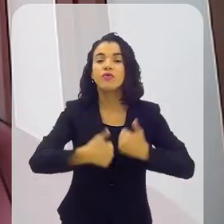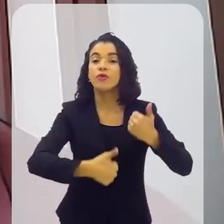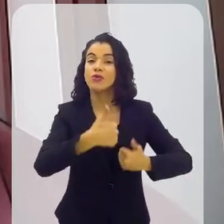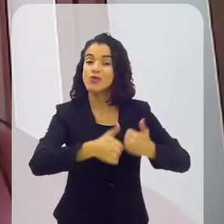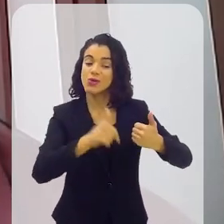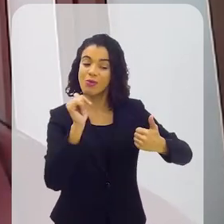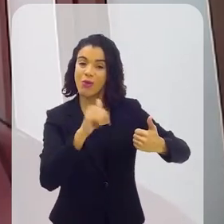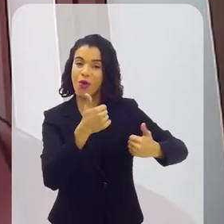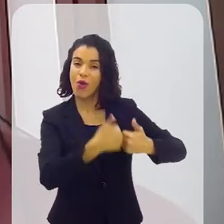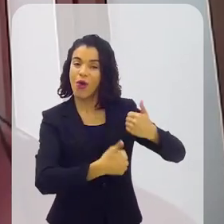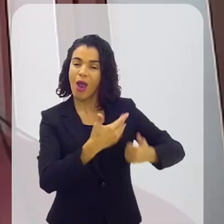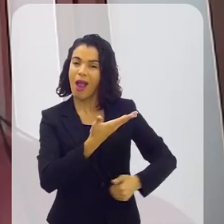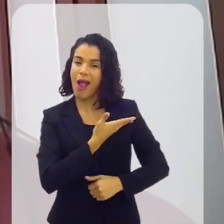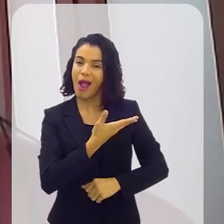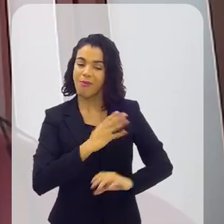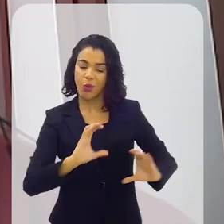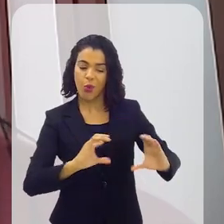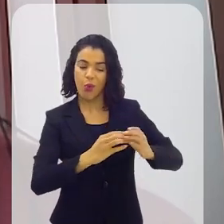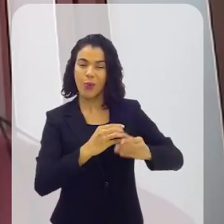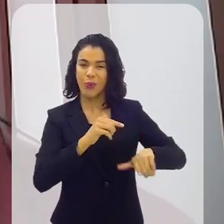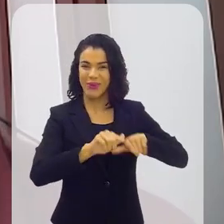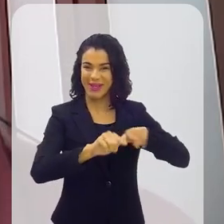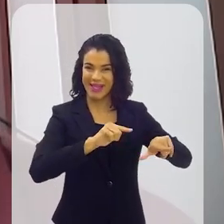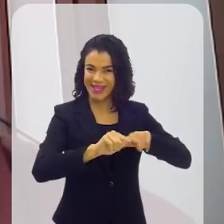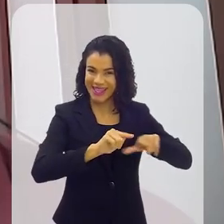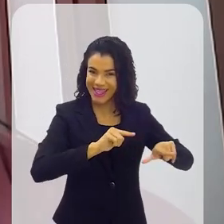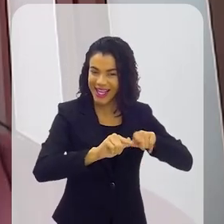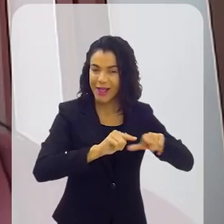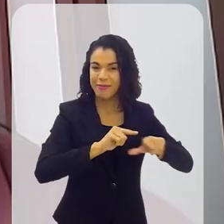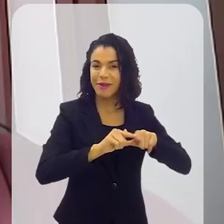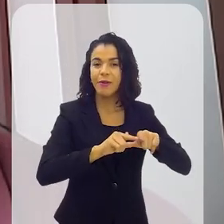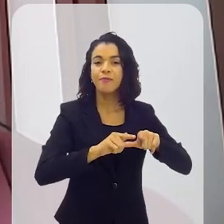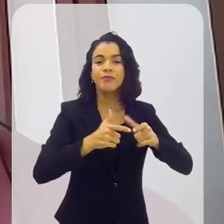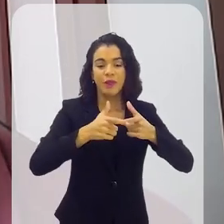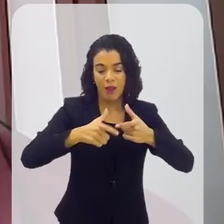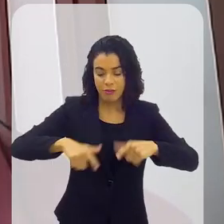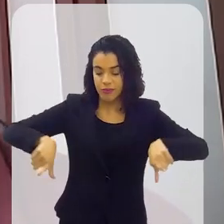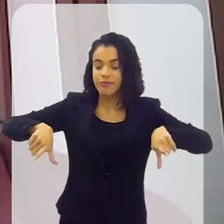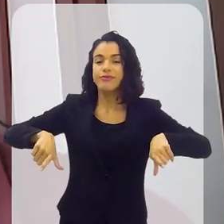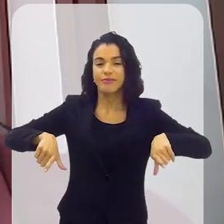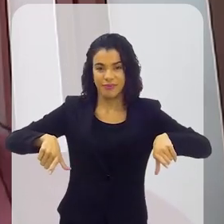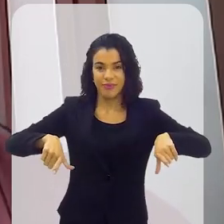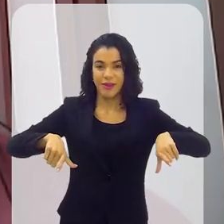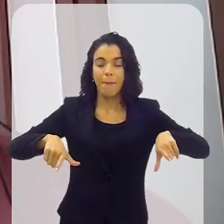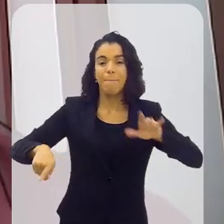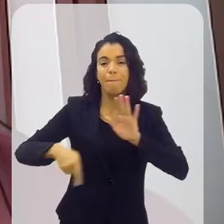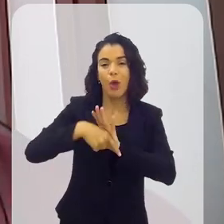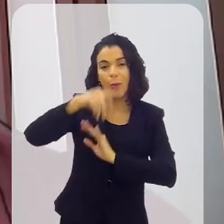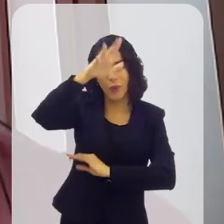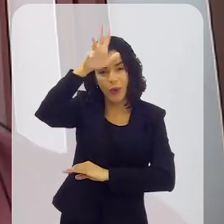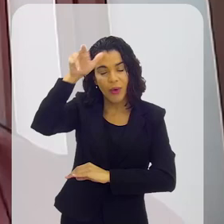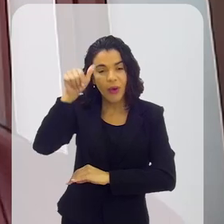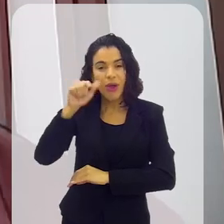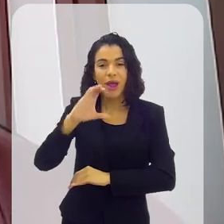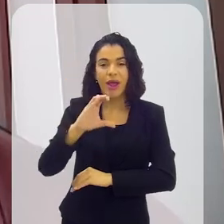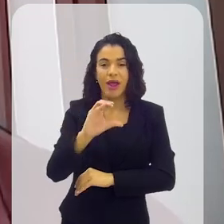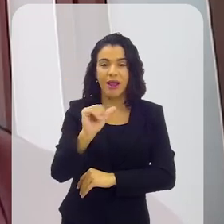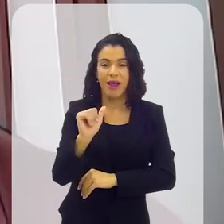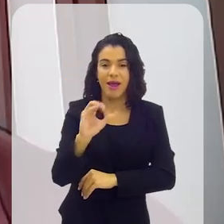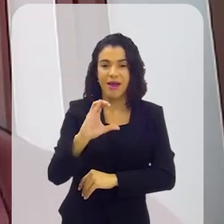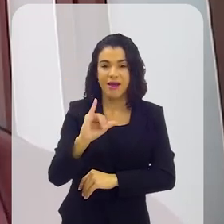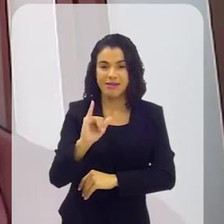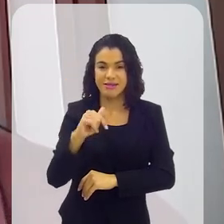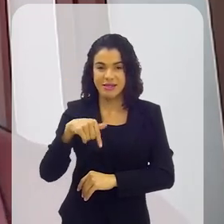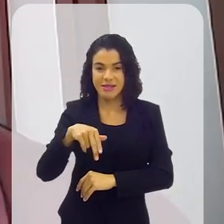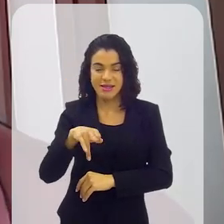começou a fazer um futebol dos seus amigos de trabalho, né, na quadra do Cacique. Tinha uma quadra de